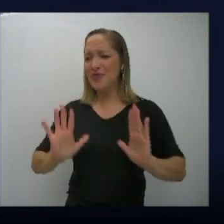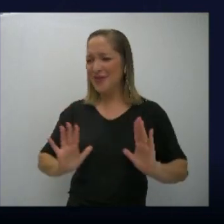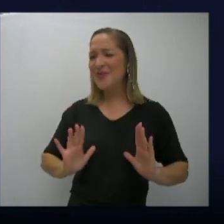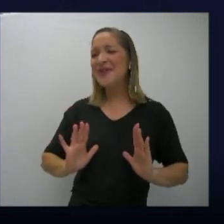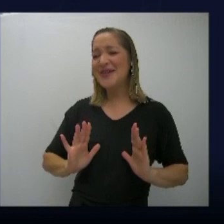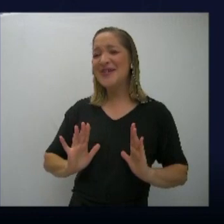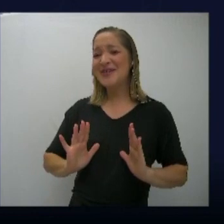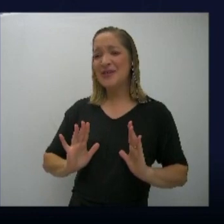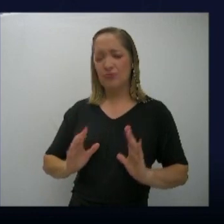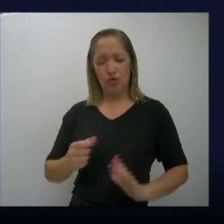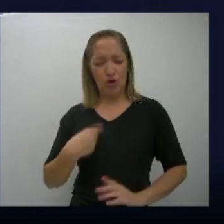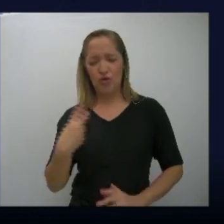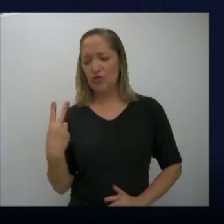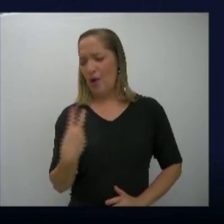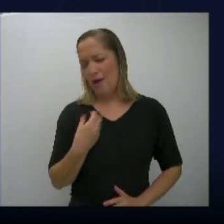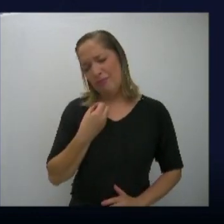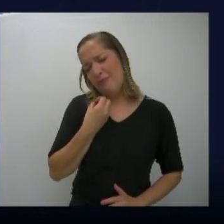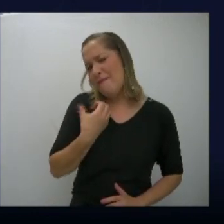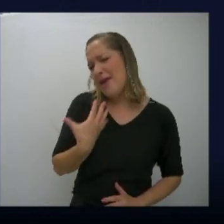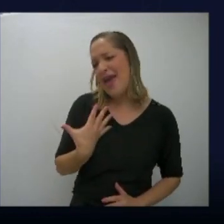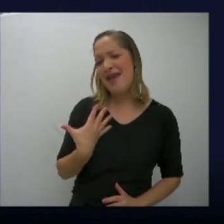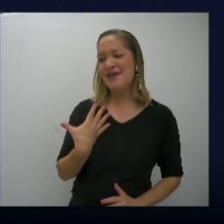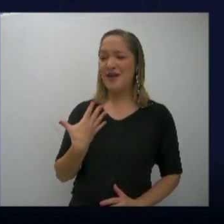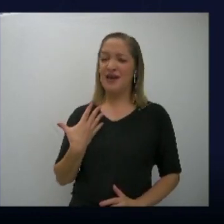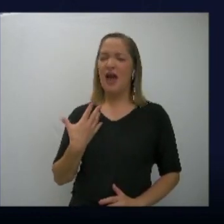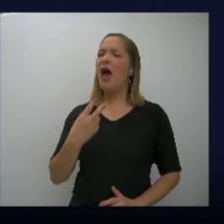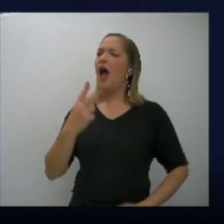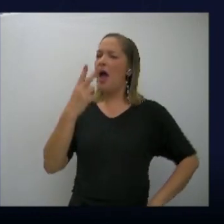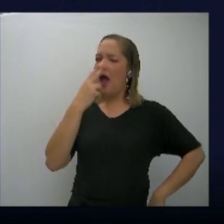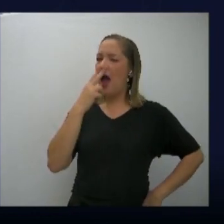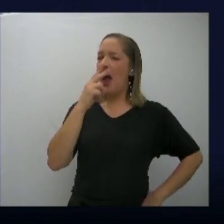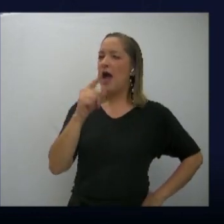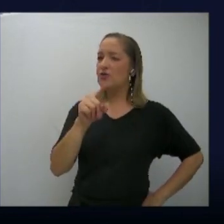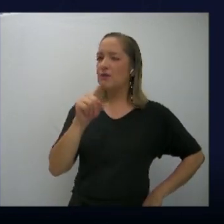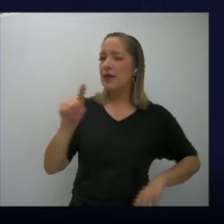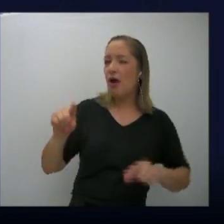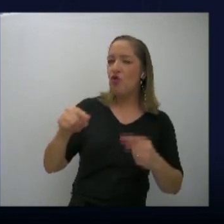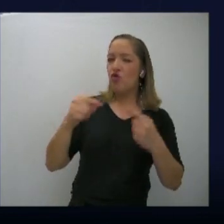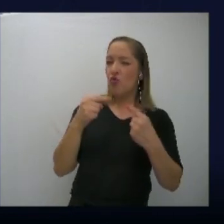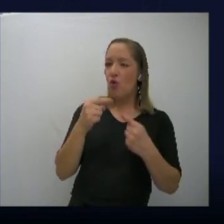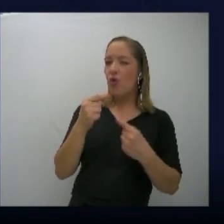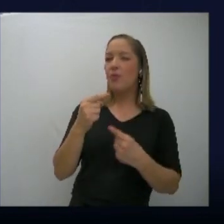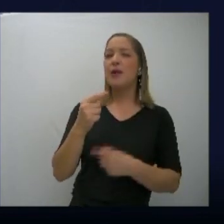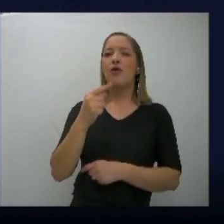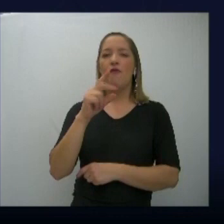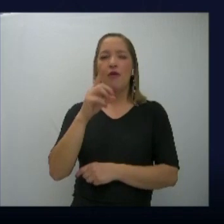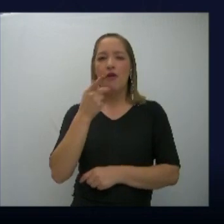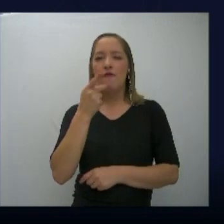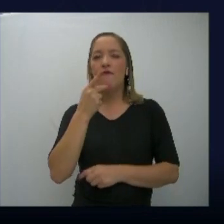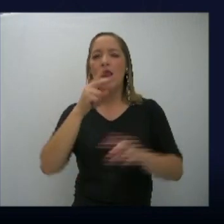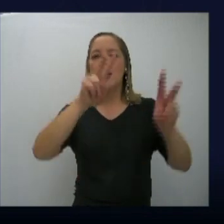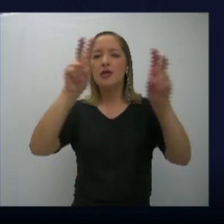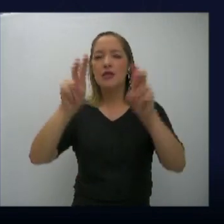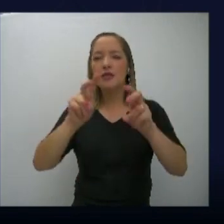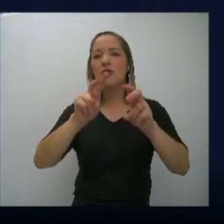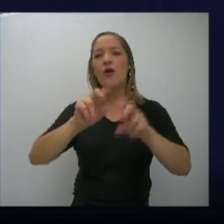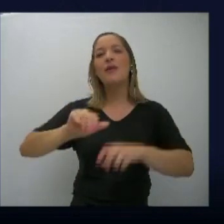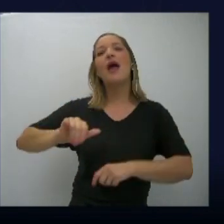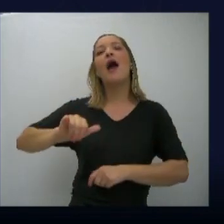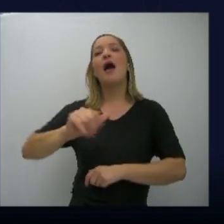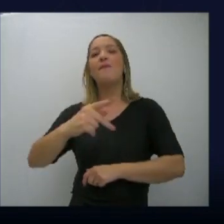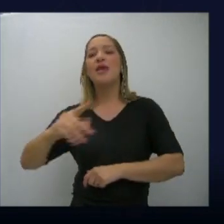já estava conduzindo aqui a super bem aqui eu acho que foi uma conspiração quando eu falei da usar piozzo vocês me derrubaram de